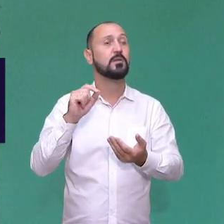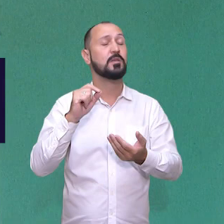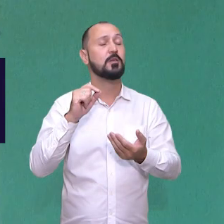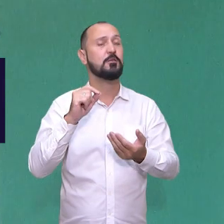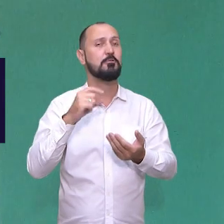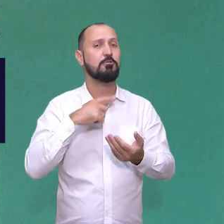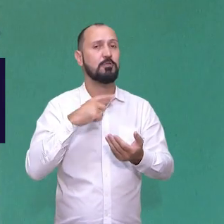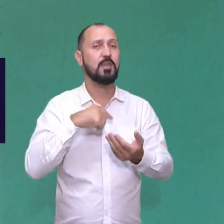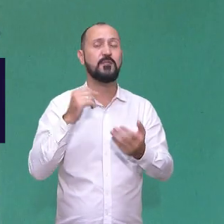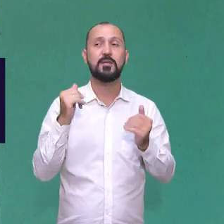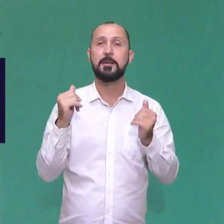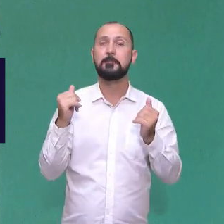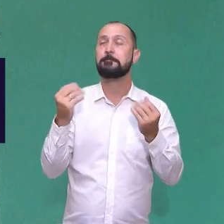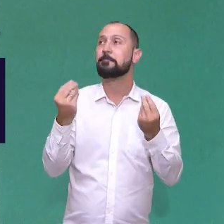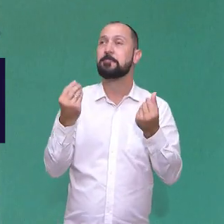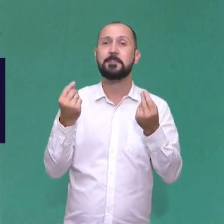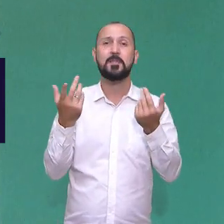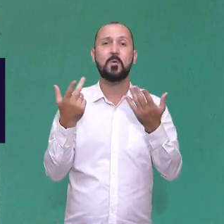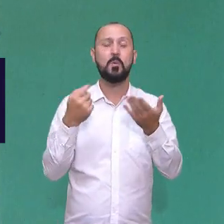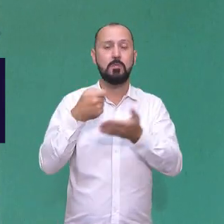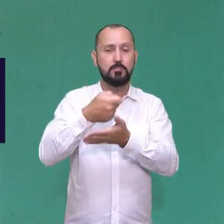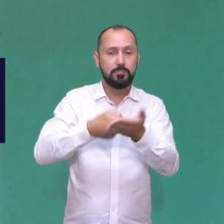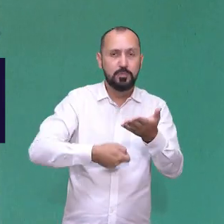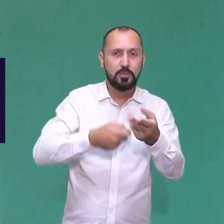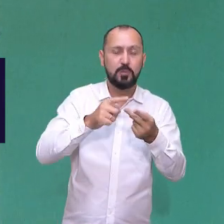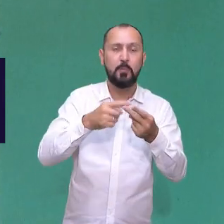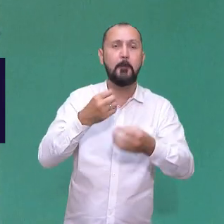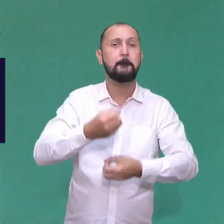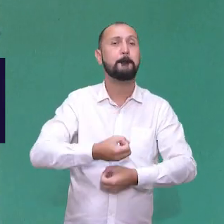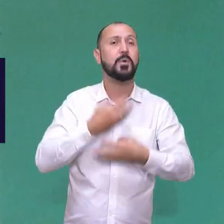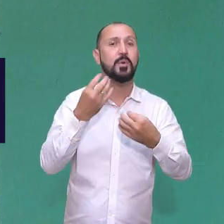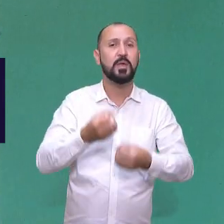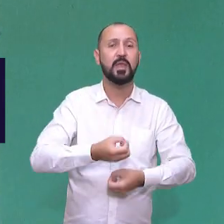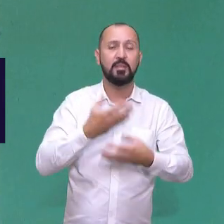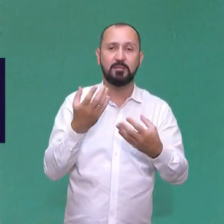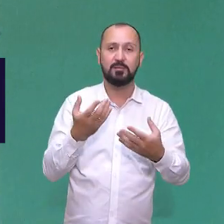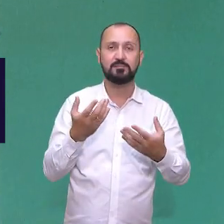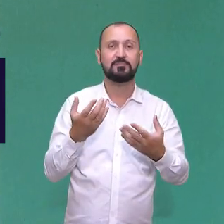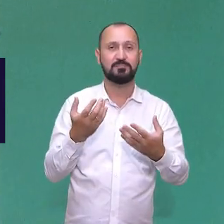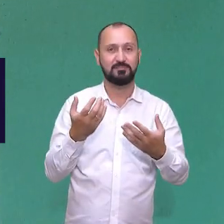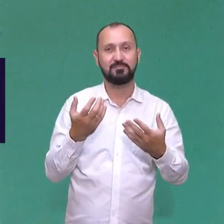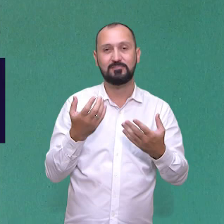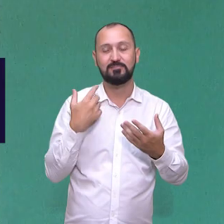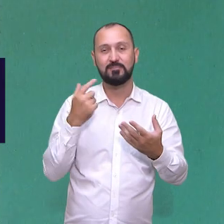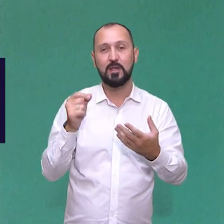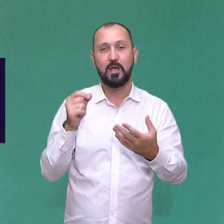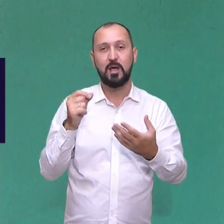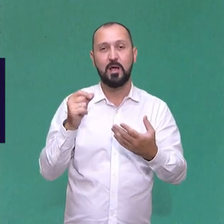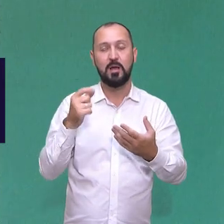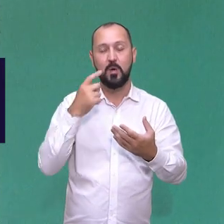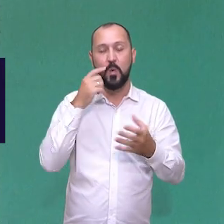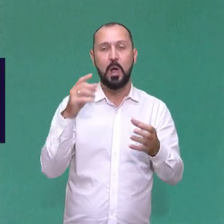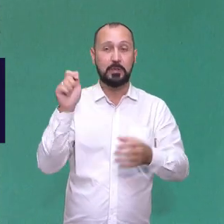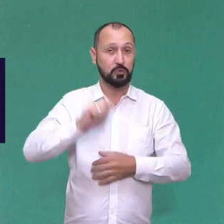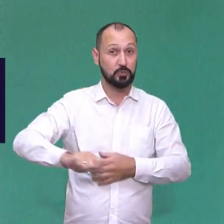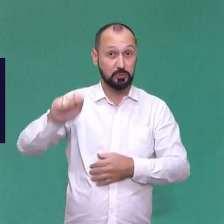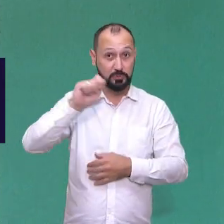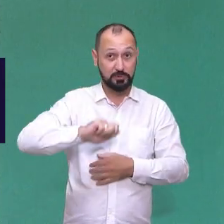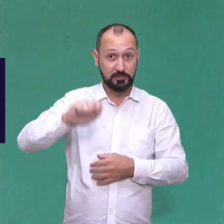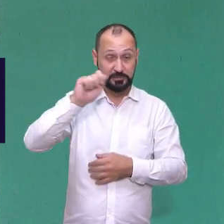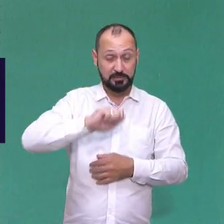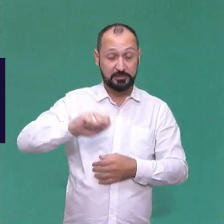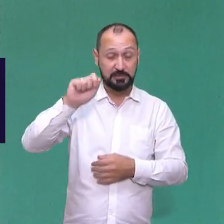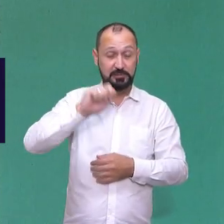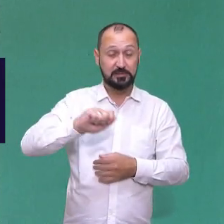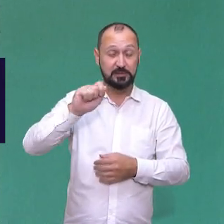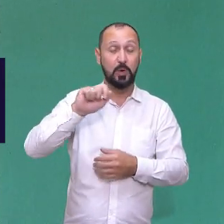obra fantástica, que o levou, inclusive, como escritor, como poeta, à Academia